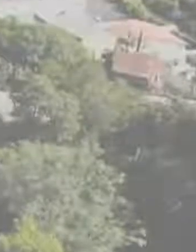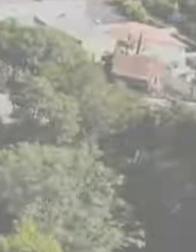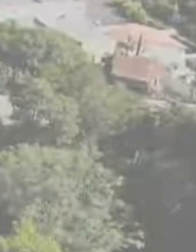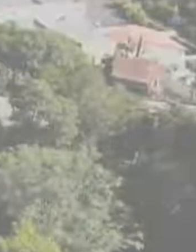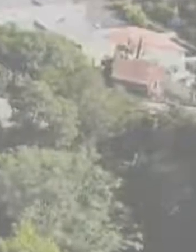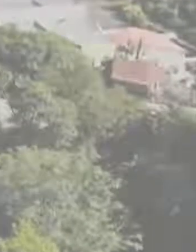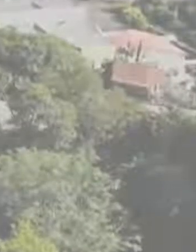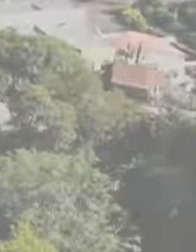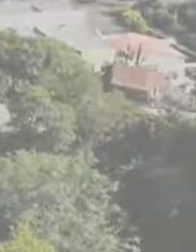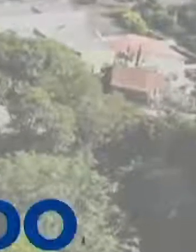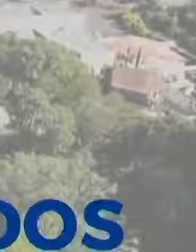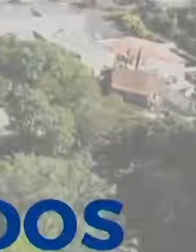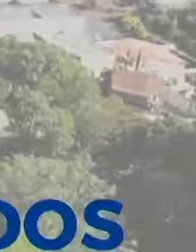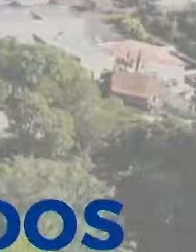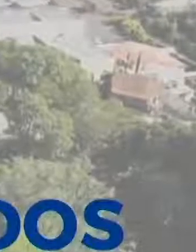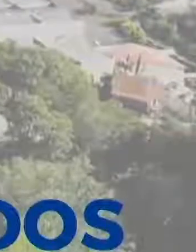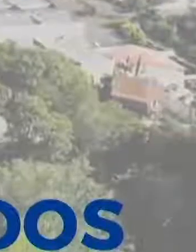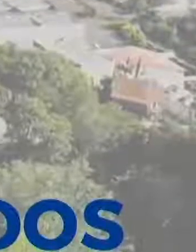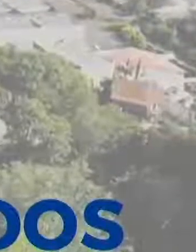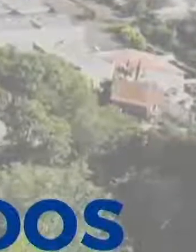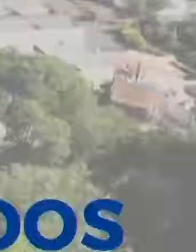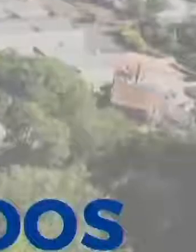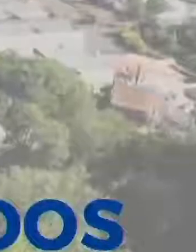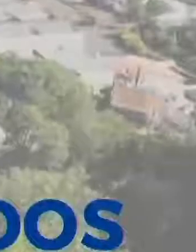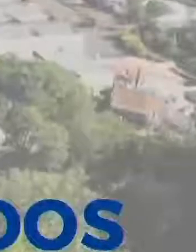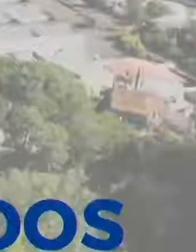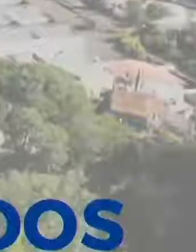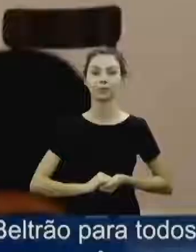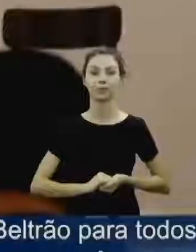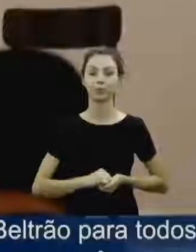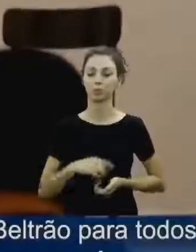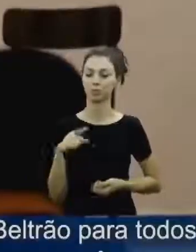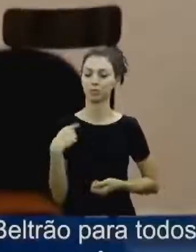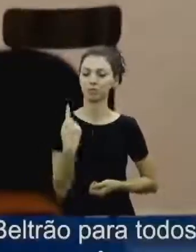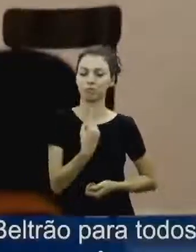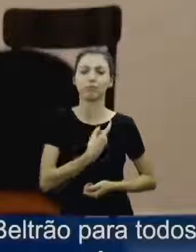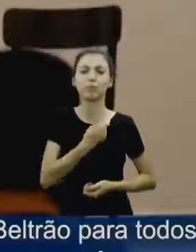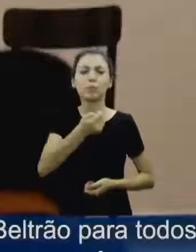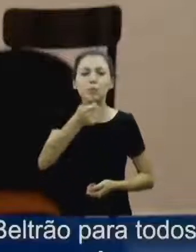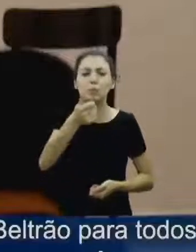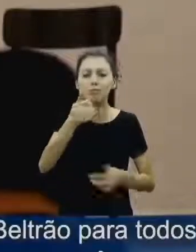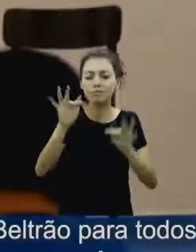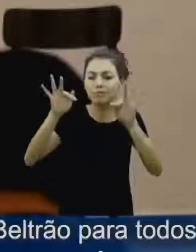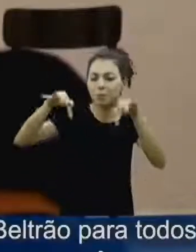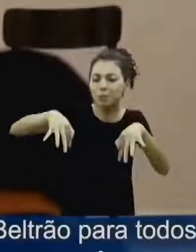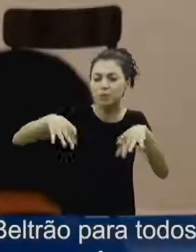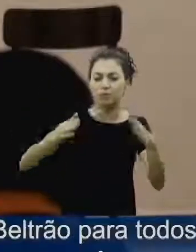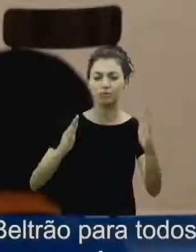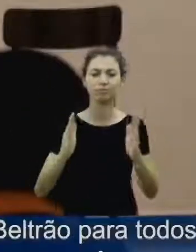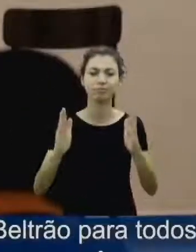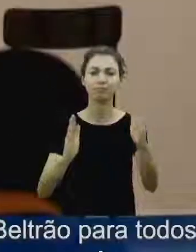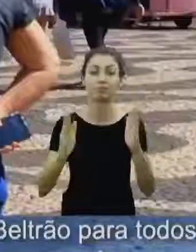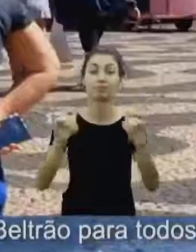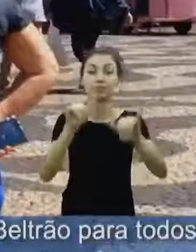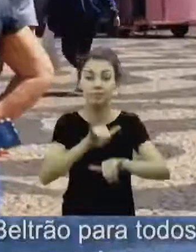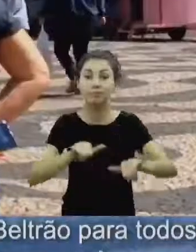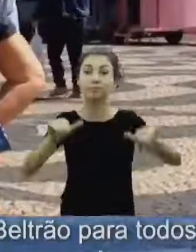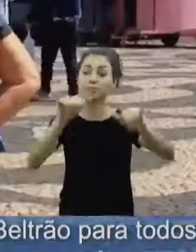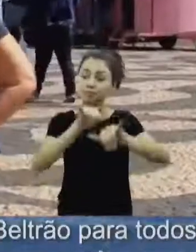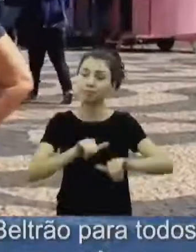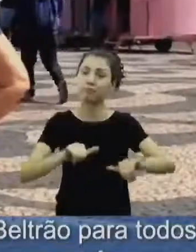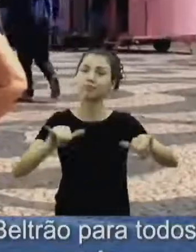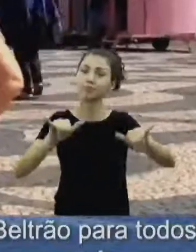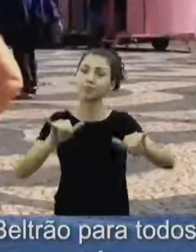Começa agora o programa Beltrão para Todos. Estamos indo para a reta final do período